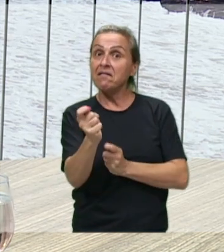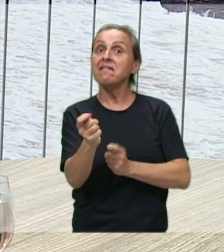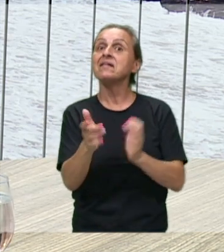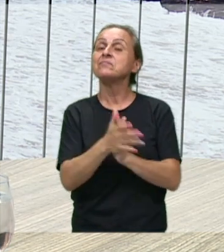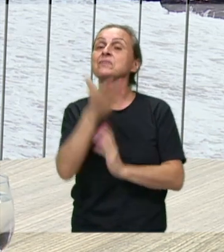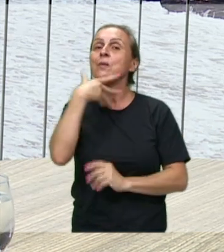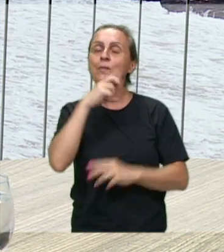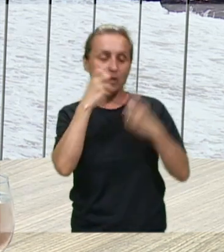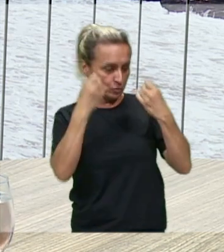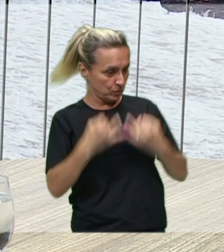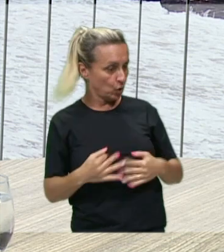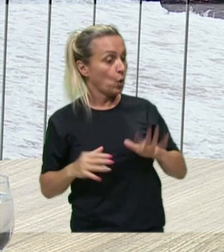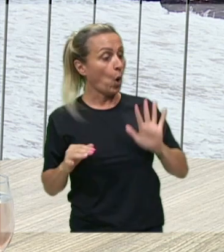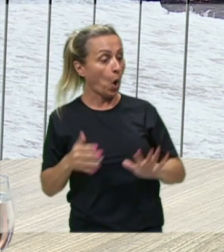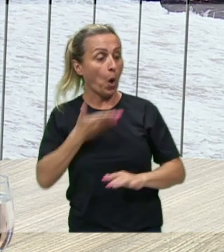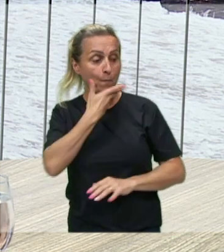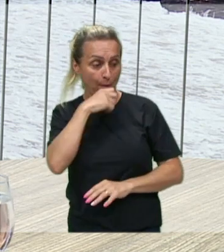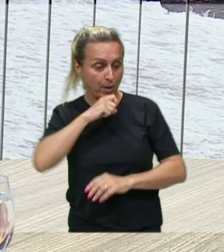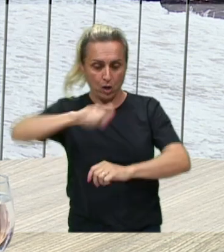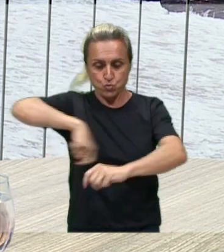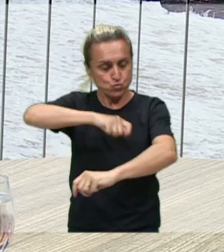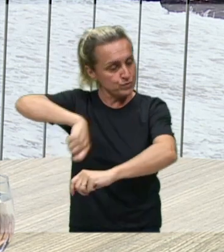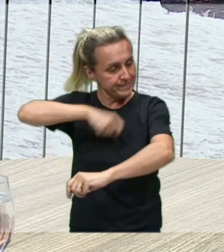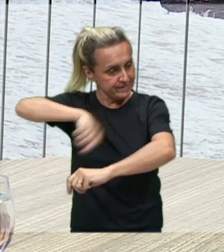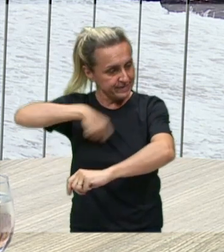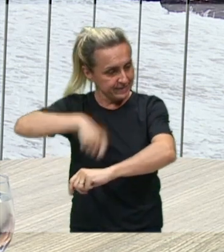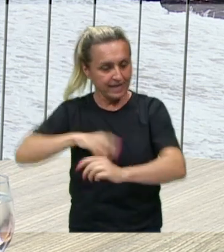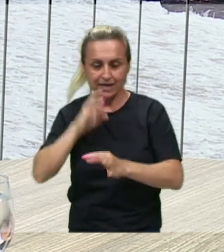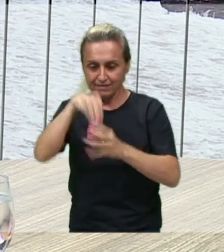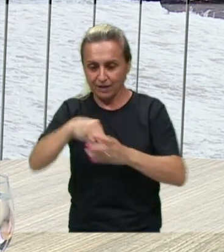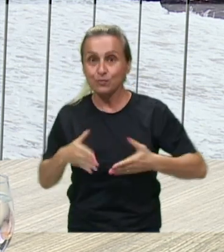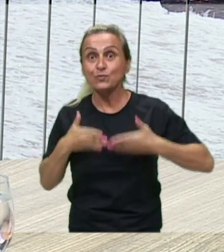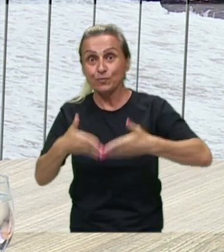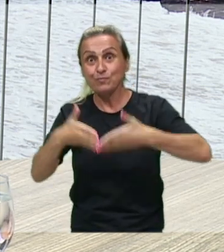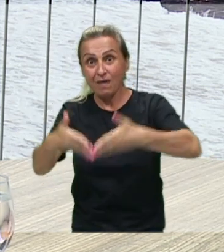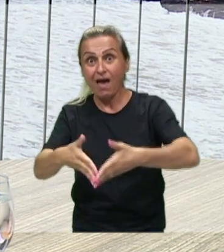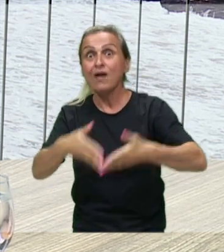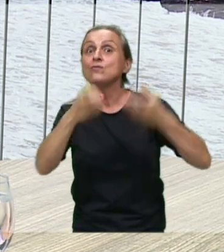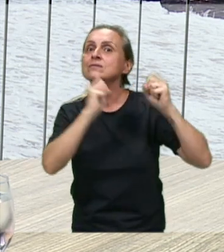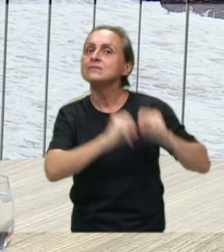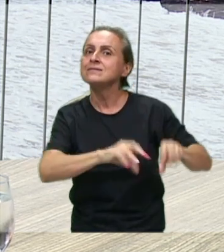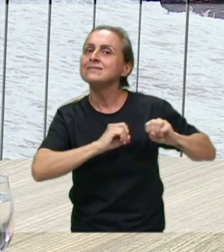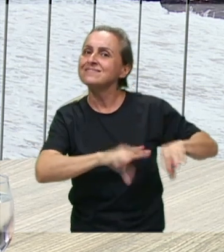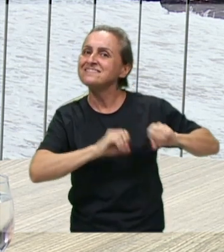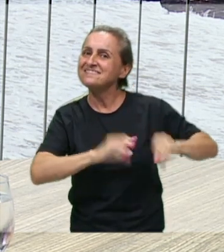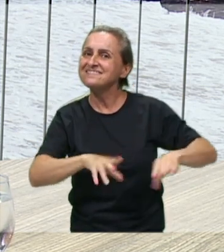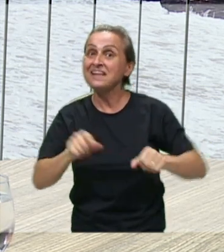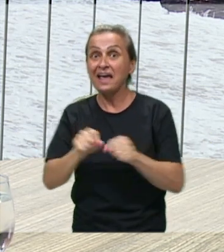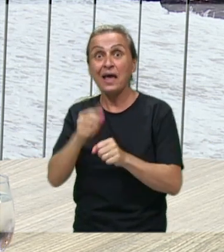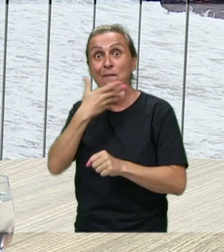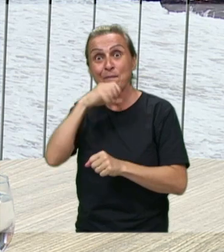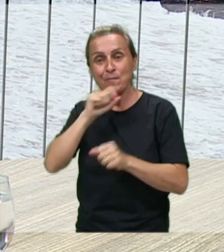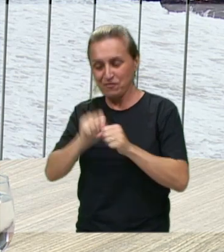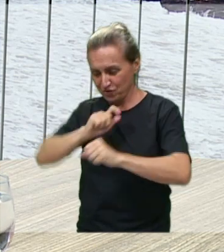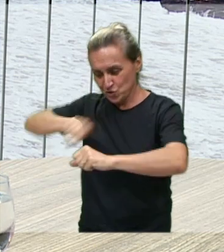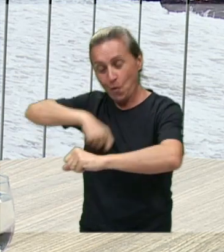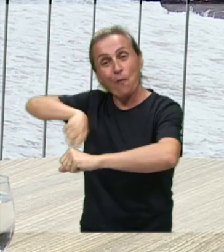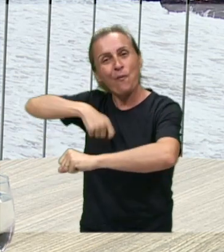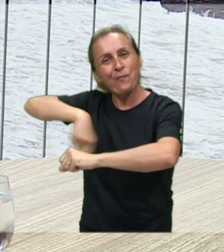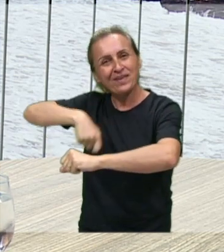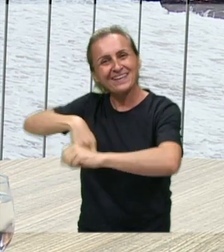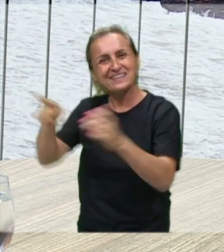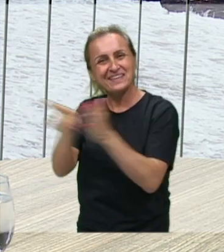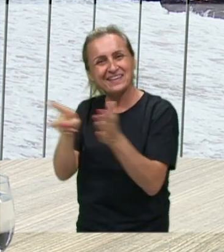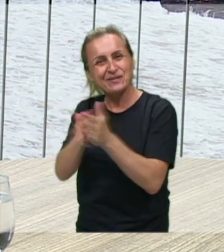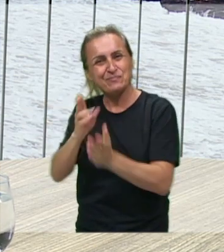é cozinheiro do barco, o pai faz a comida dos pescadores aqui, dos nossos amigos. Aí que a gente participa. Ah, pai, que legal. Depois o pai pesca aqui, o peixe